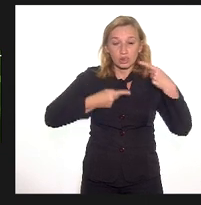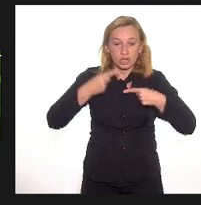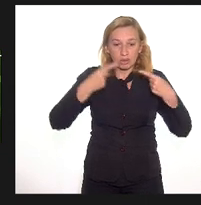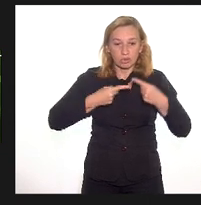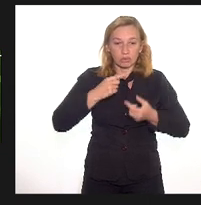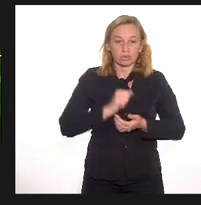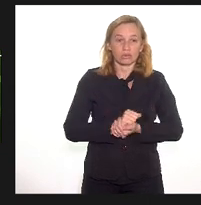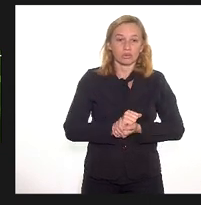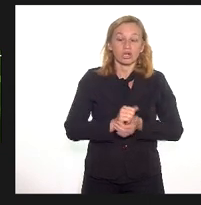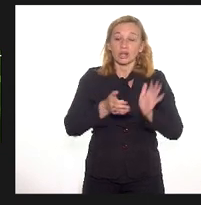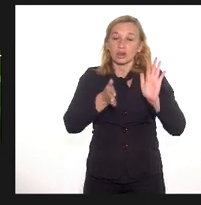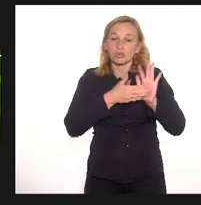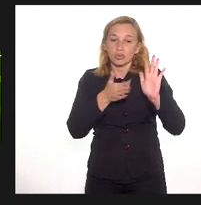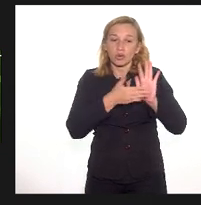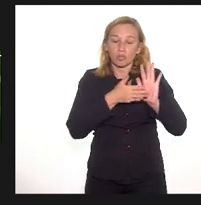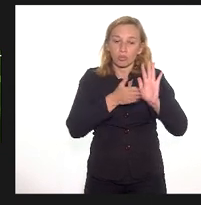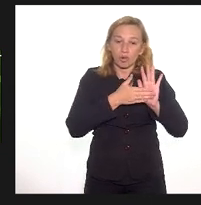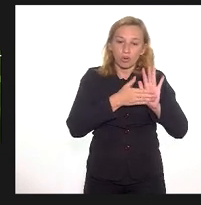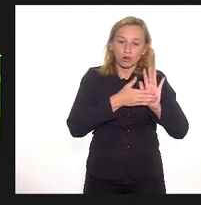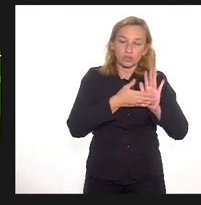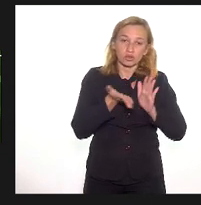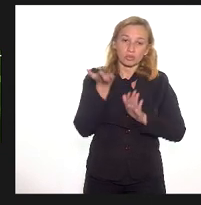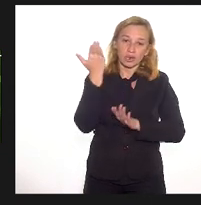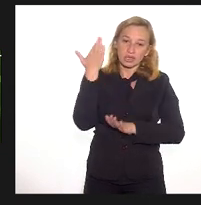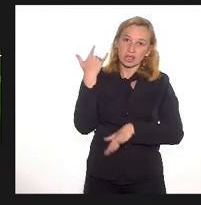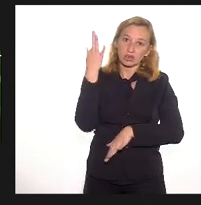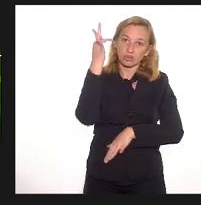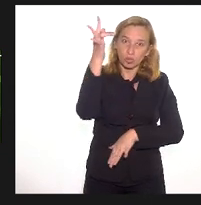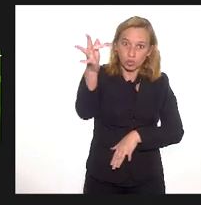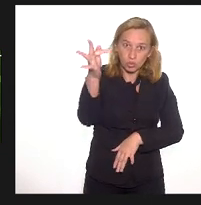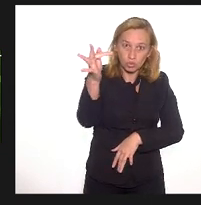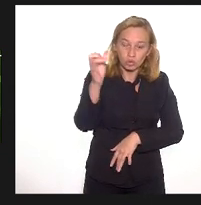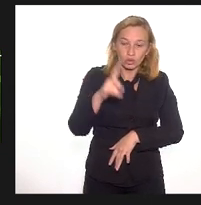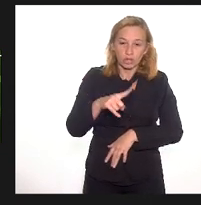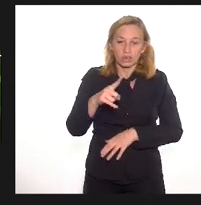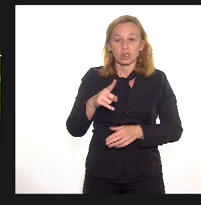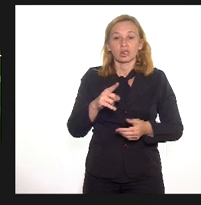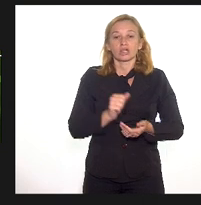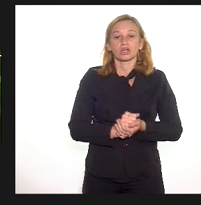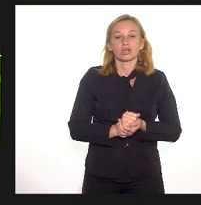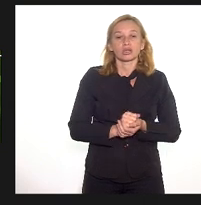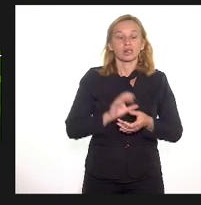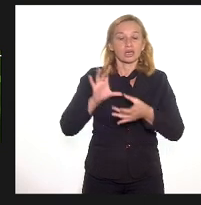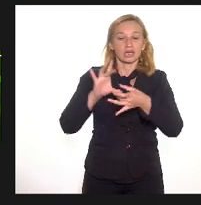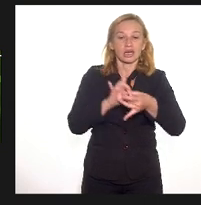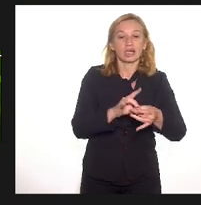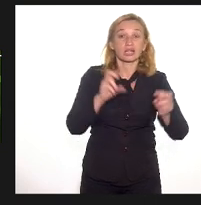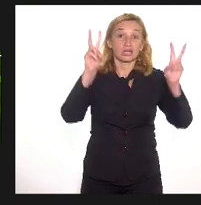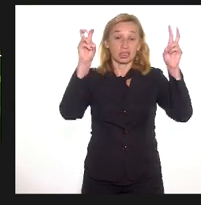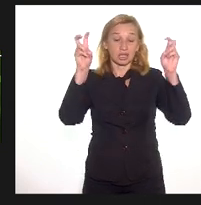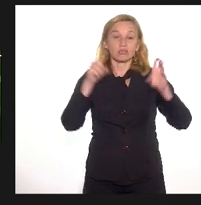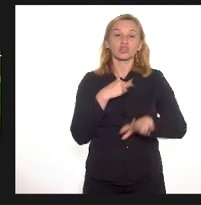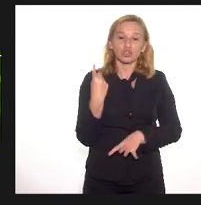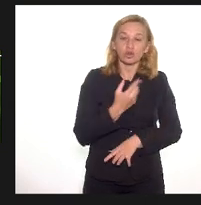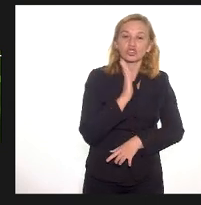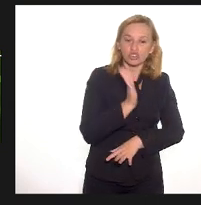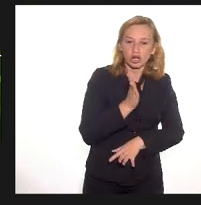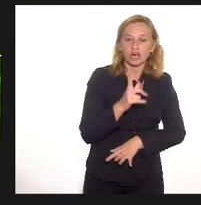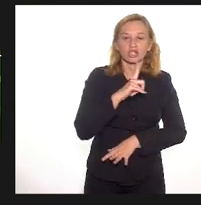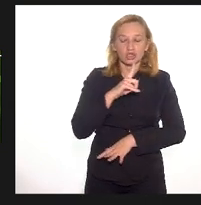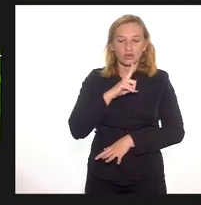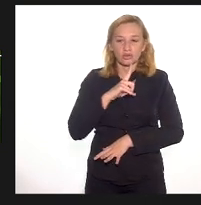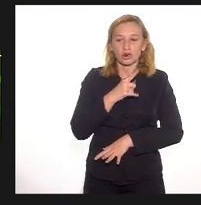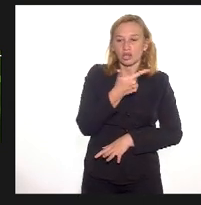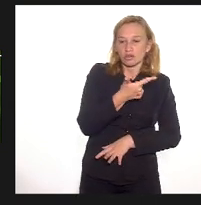endereçar propostas para o passado e para o futuro, né, associadas a esse tema. Nós já tivemos cerca